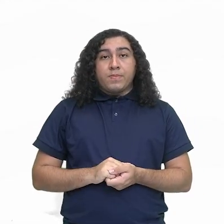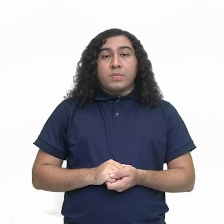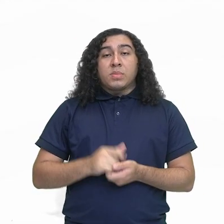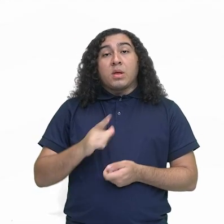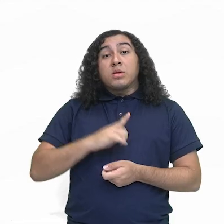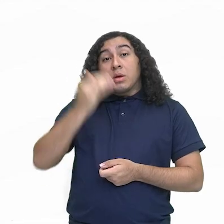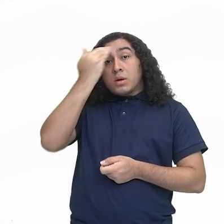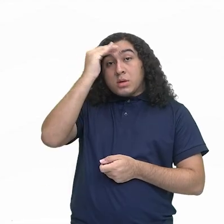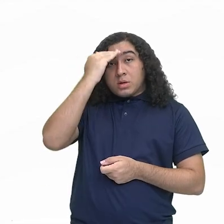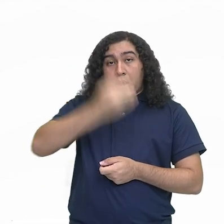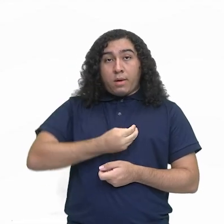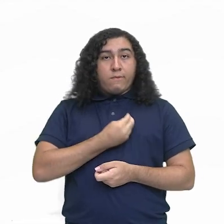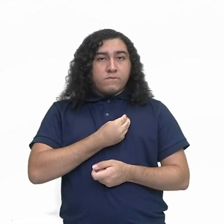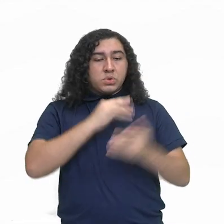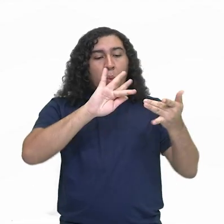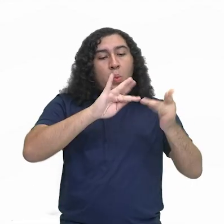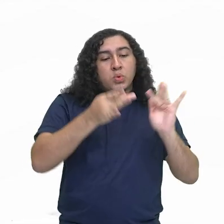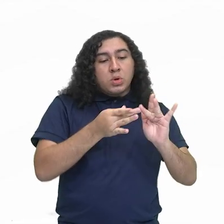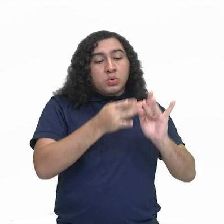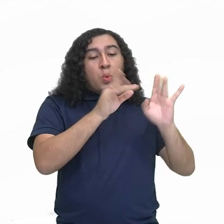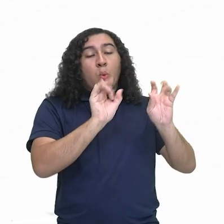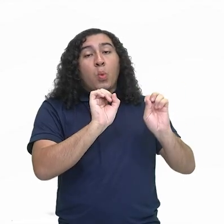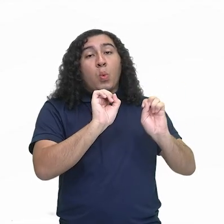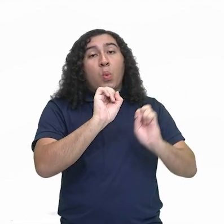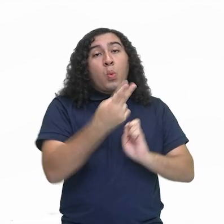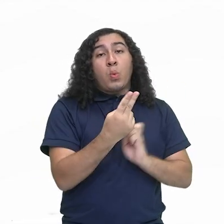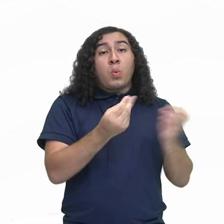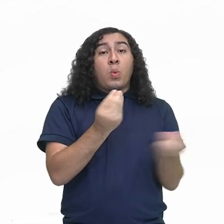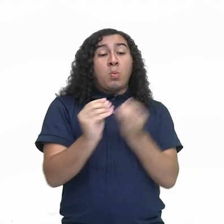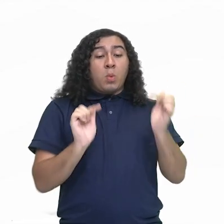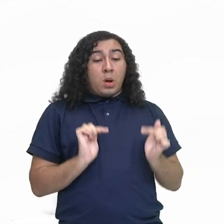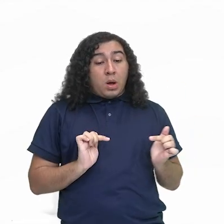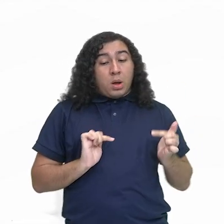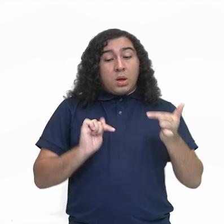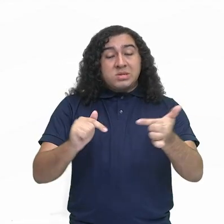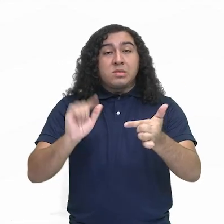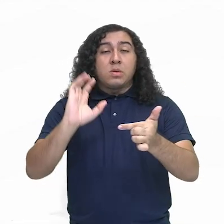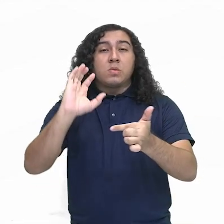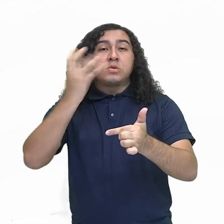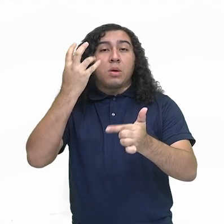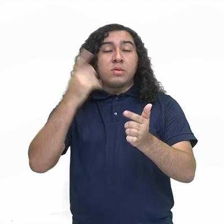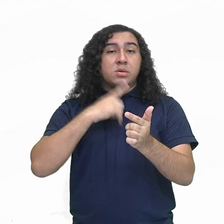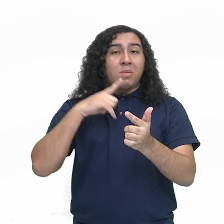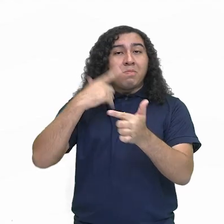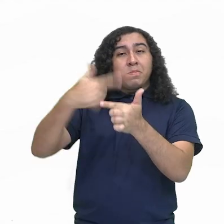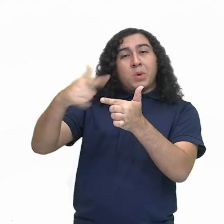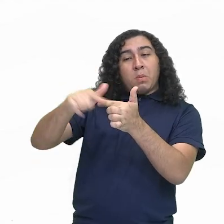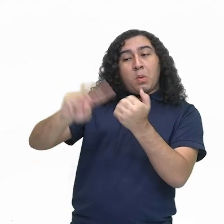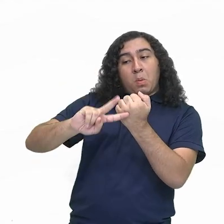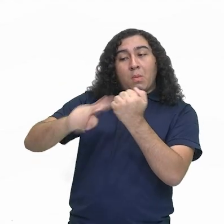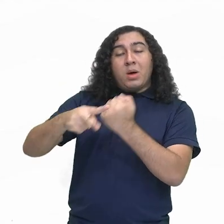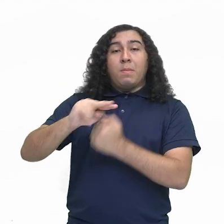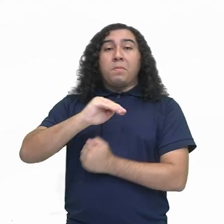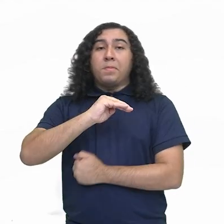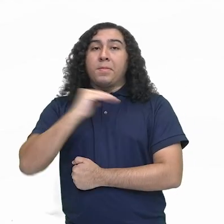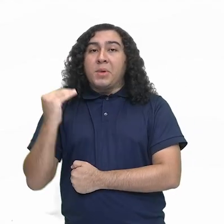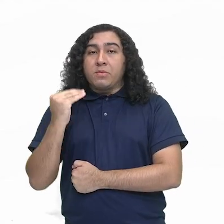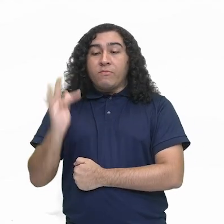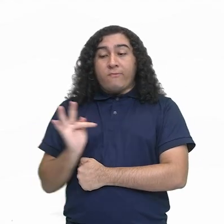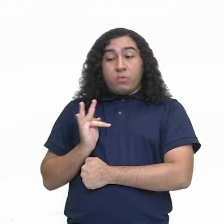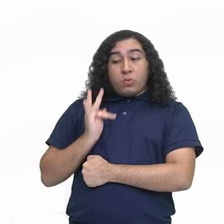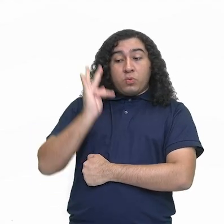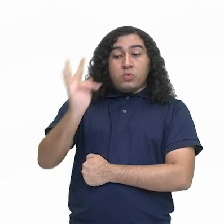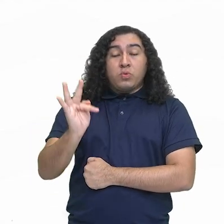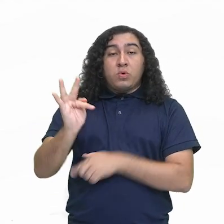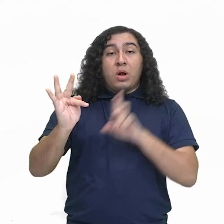sentido da vida ou sobre o como proceder diante da inevitabilidade da morte